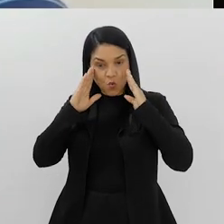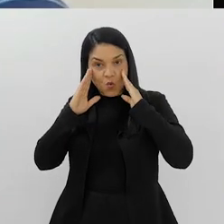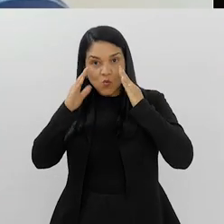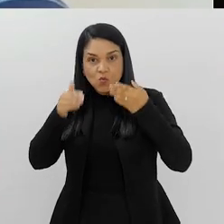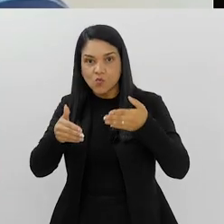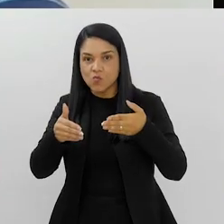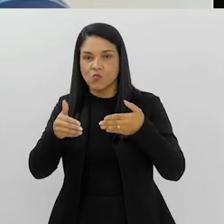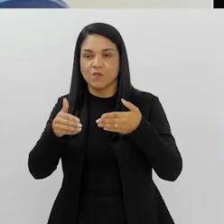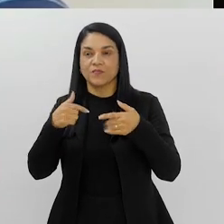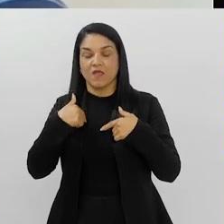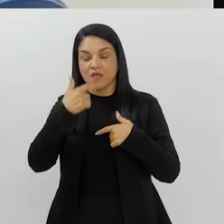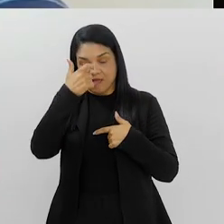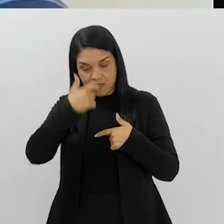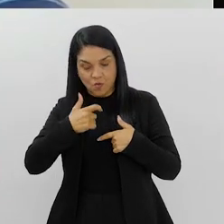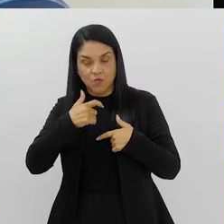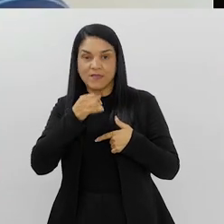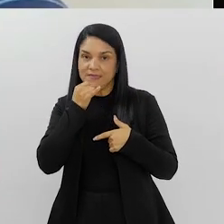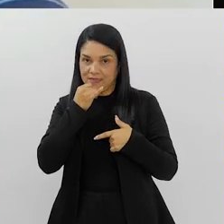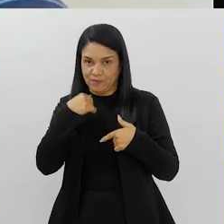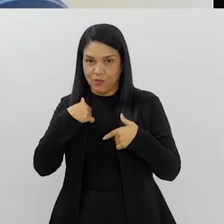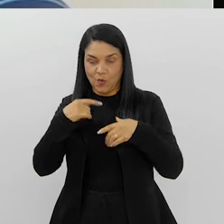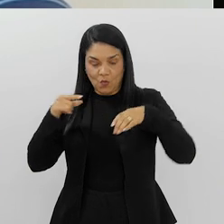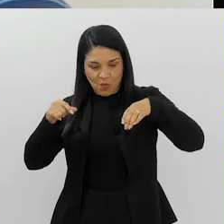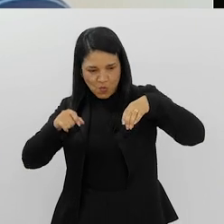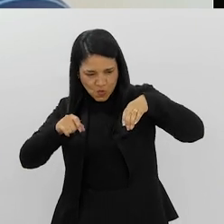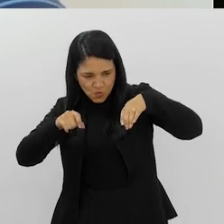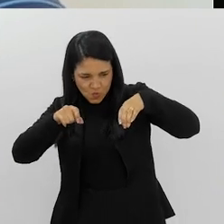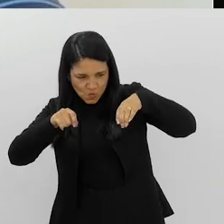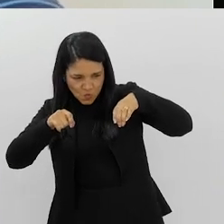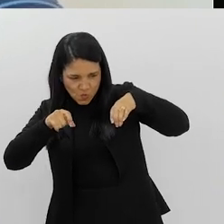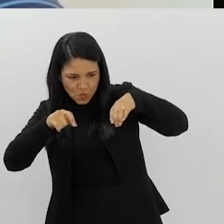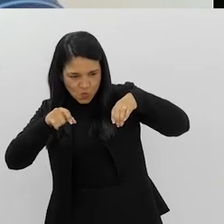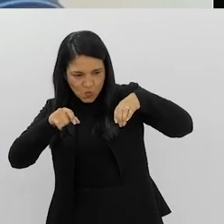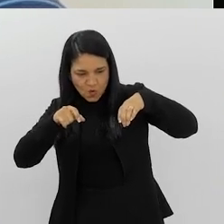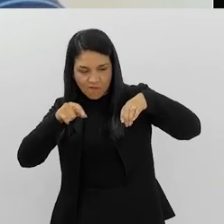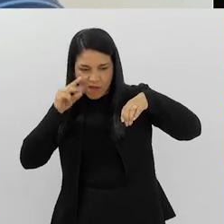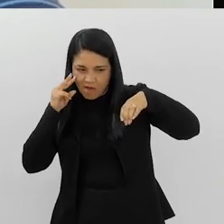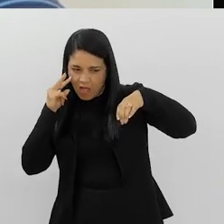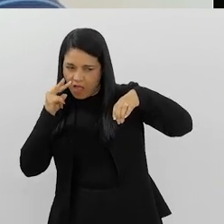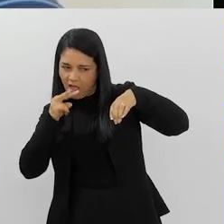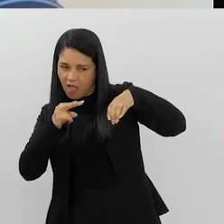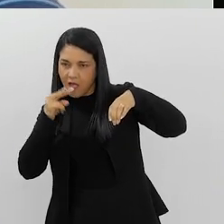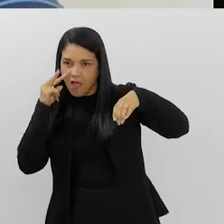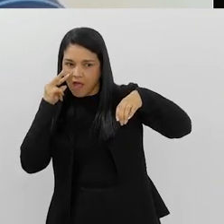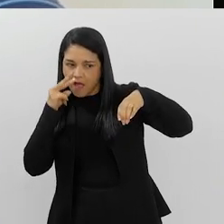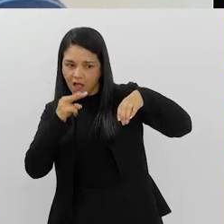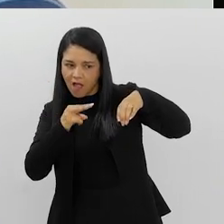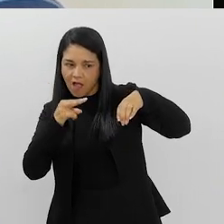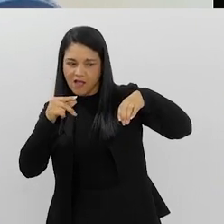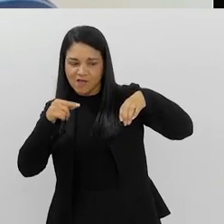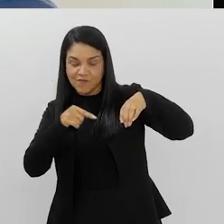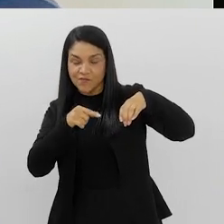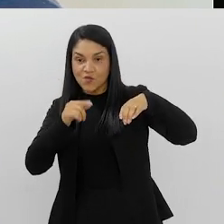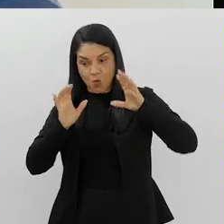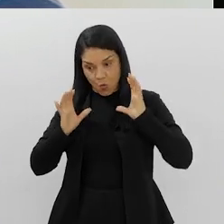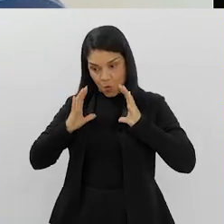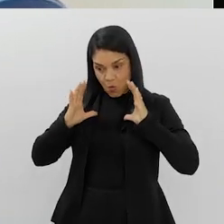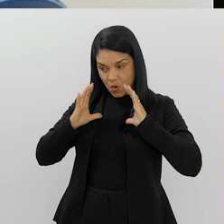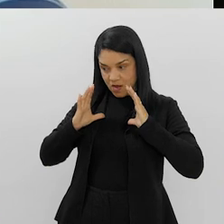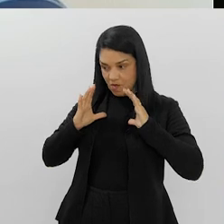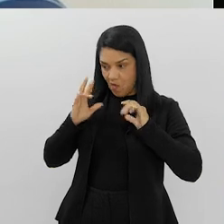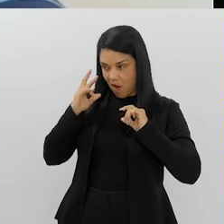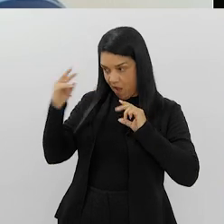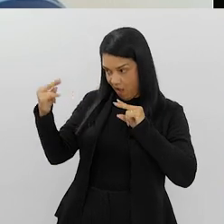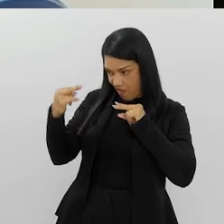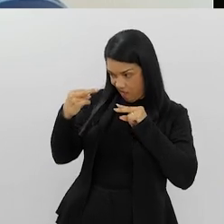concentrado. É, eu, por exemplo, quando eu batia pênalti, eu fixava muito no um canto, ficava muito no canto. Aquilo ali, o goleiro